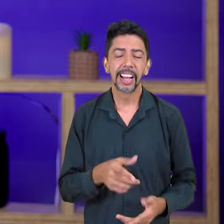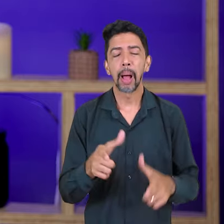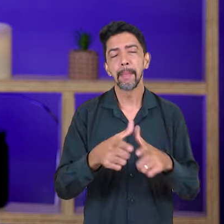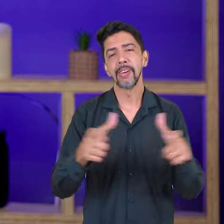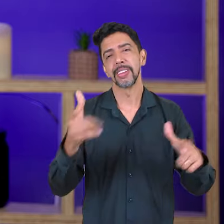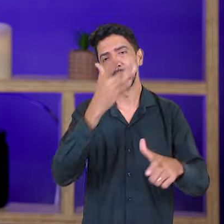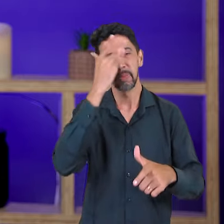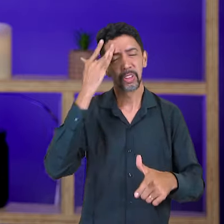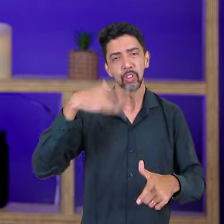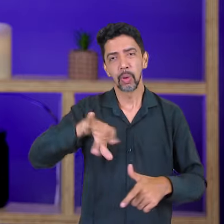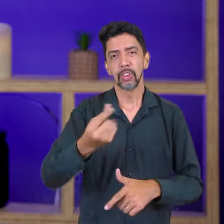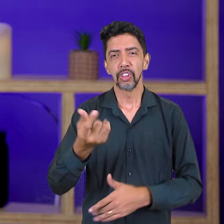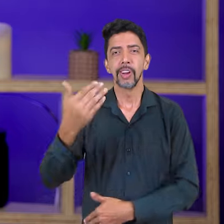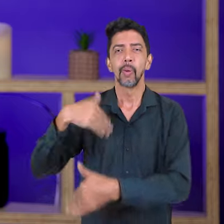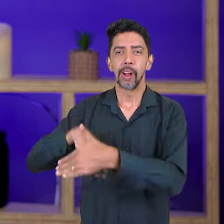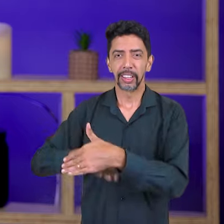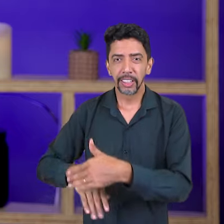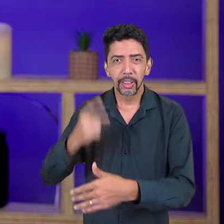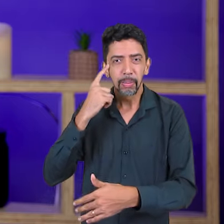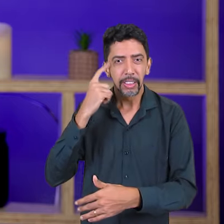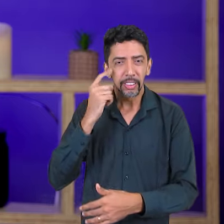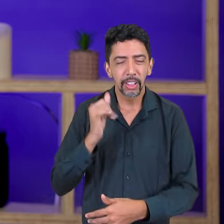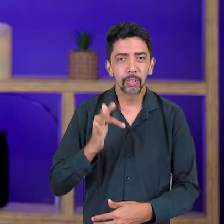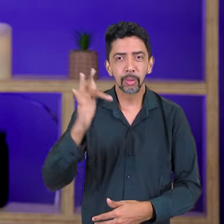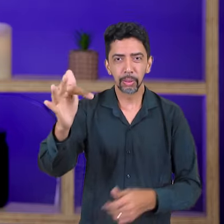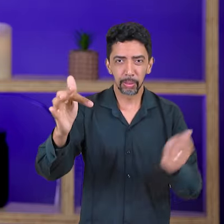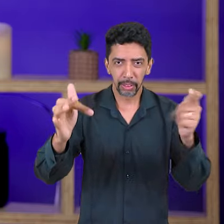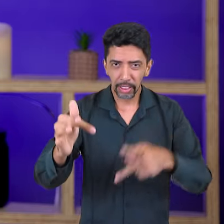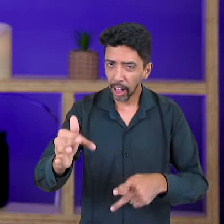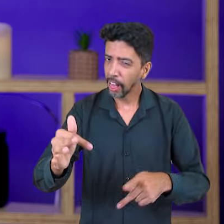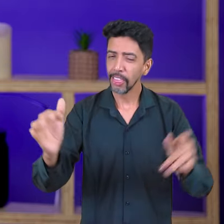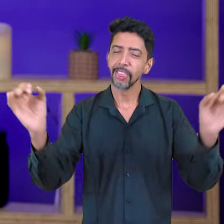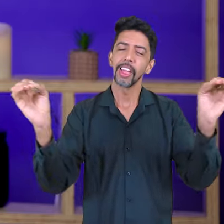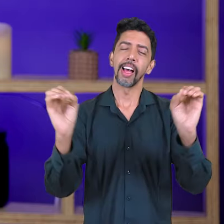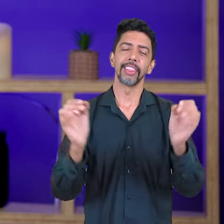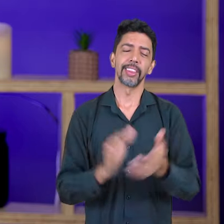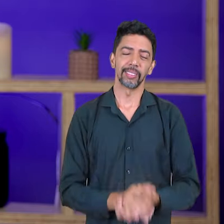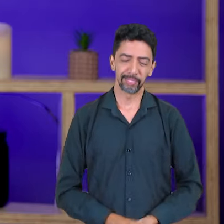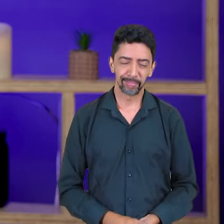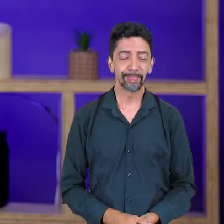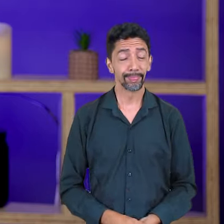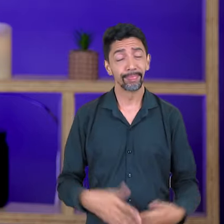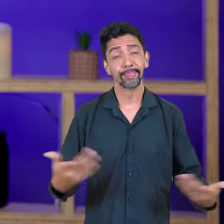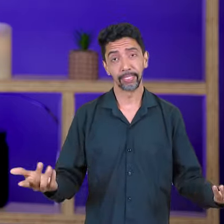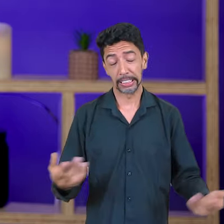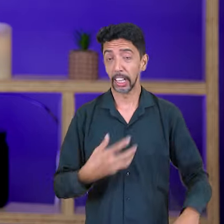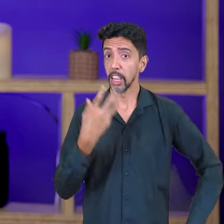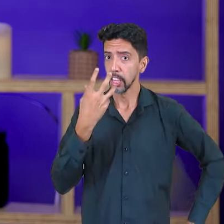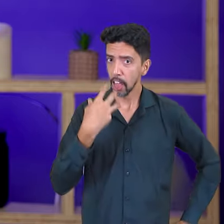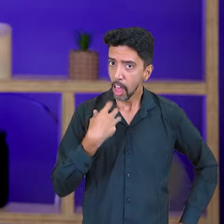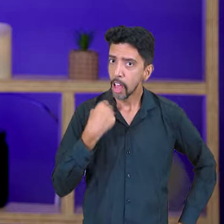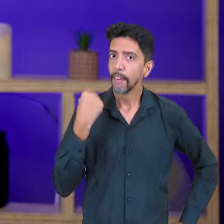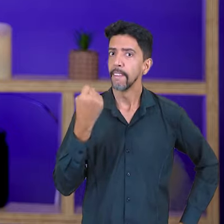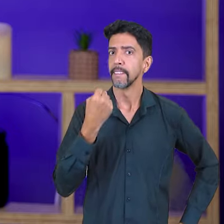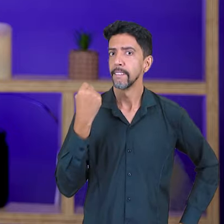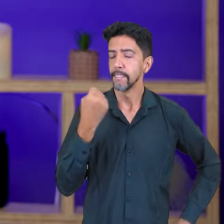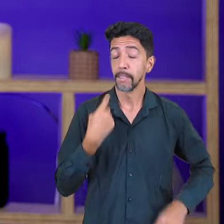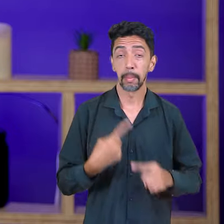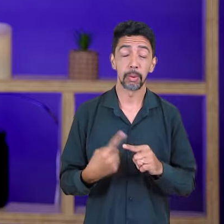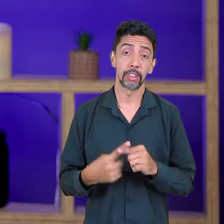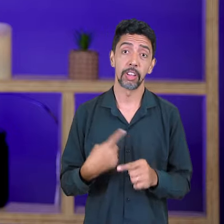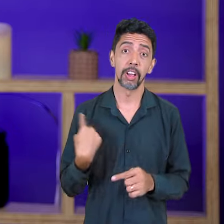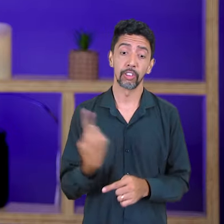aposentadorias futuras O que é realmente muito grave porque nós estamos caminhando a Passos